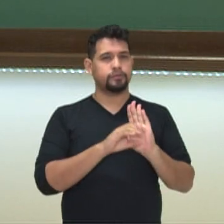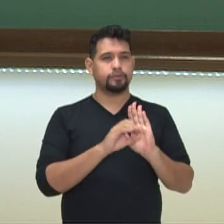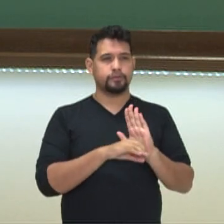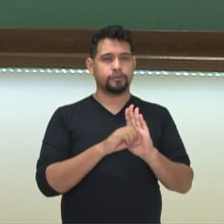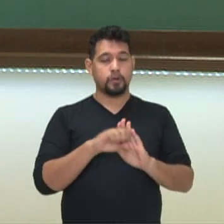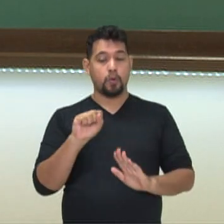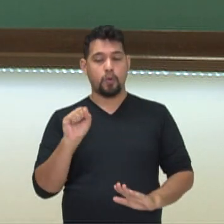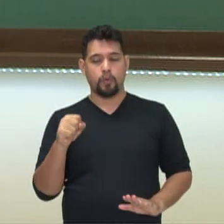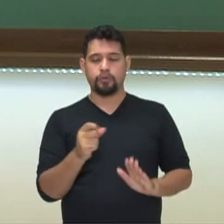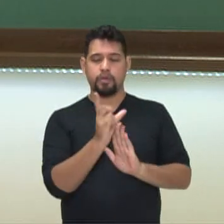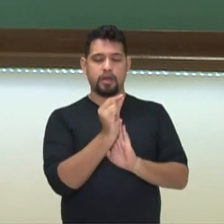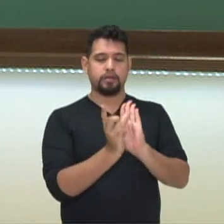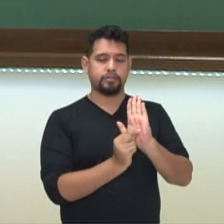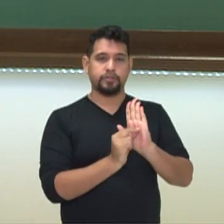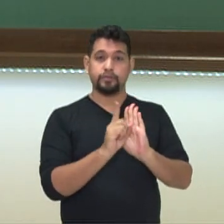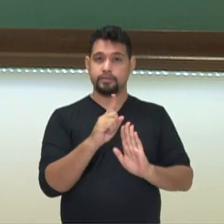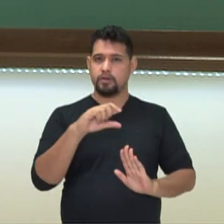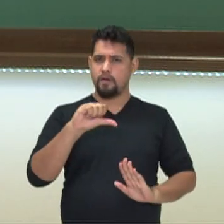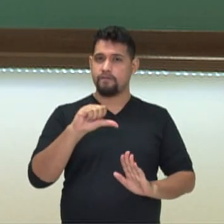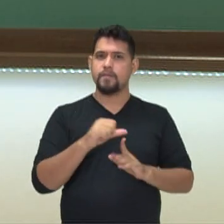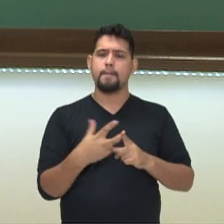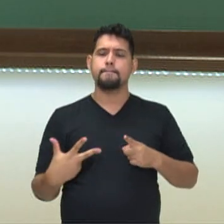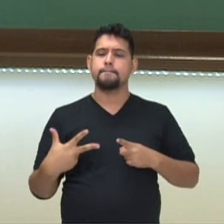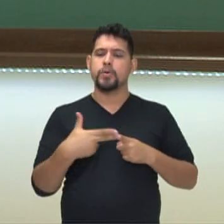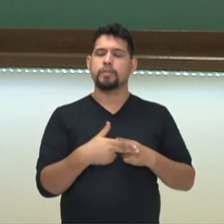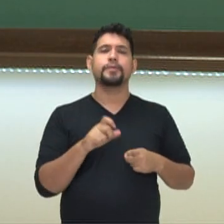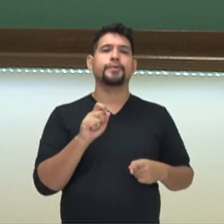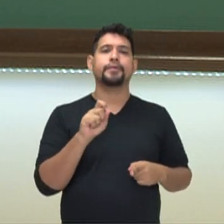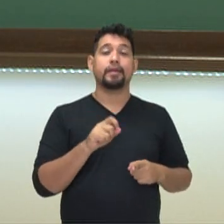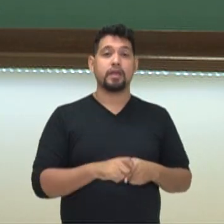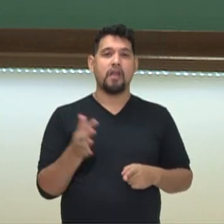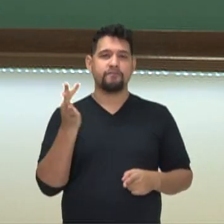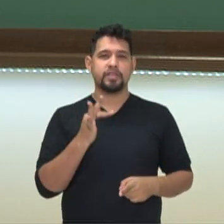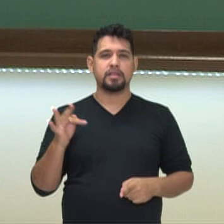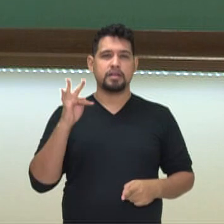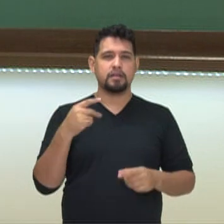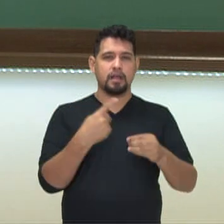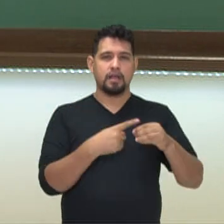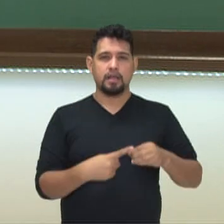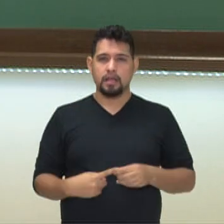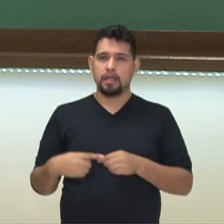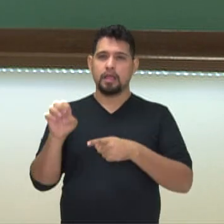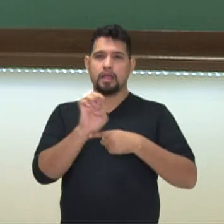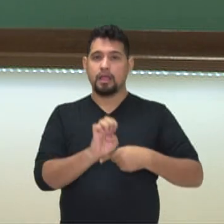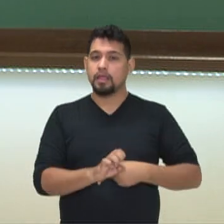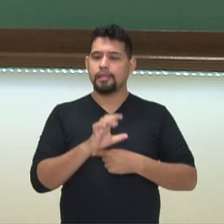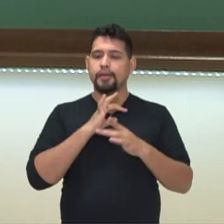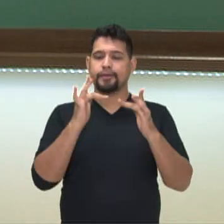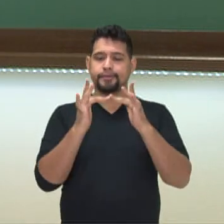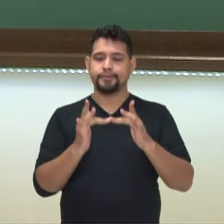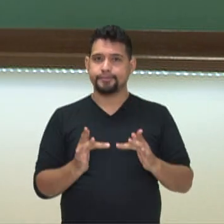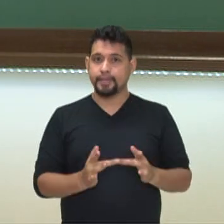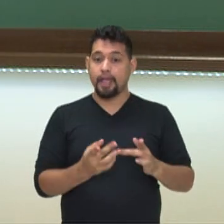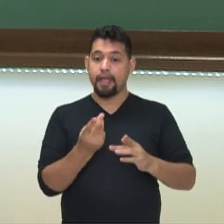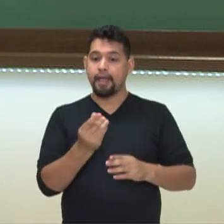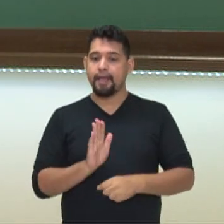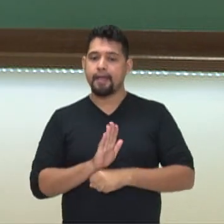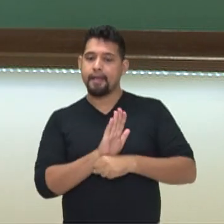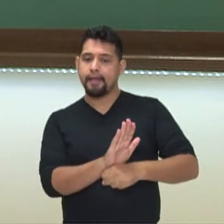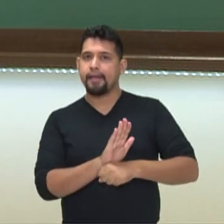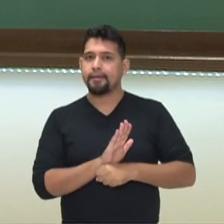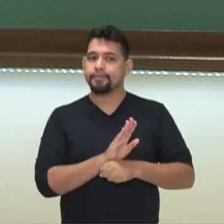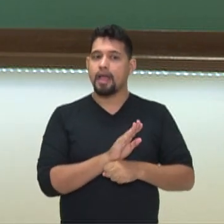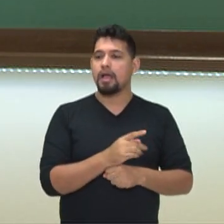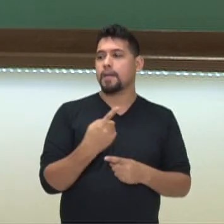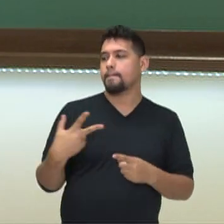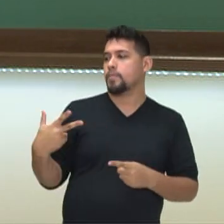artigo 19, que proíbe o Estado, a Federação, os municípios manterem elos com as religiões, patrocinarem uma e proibirem